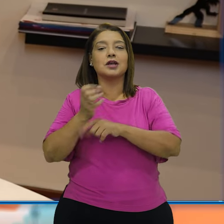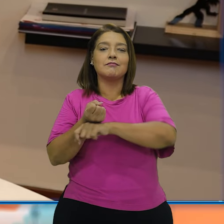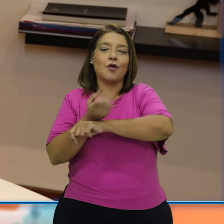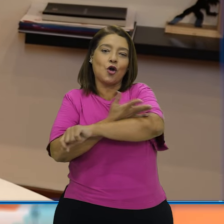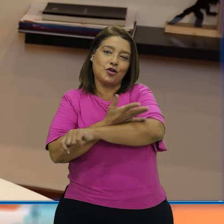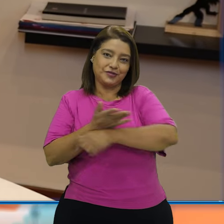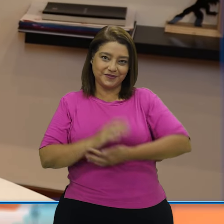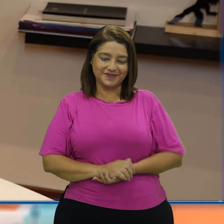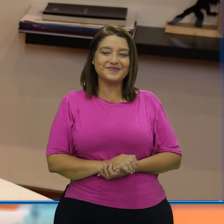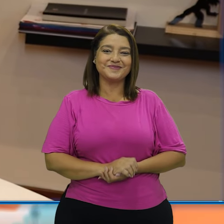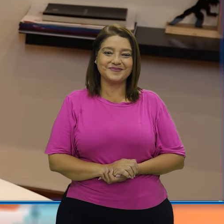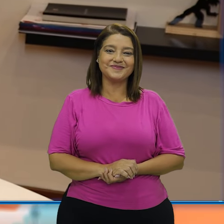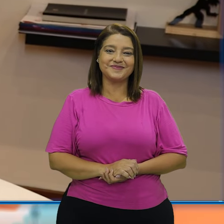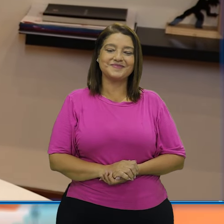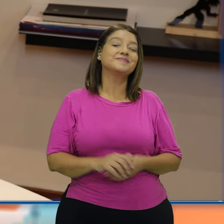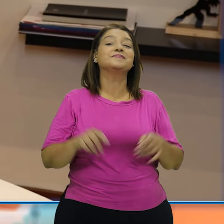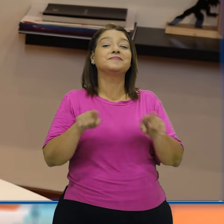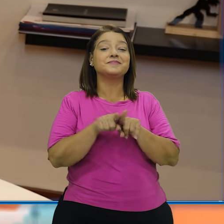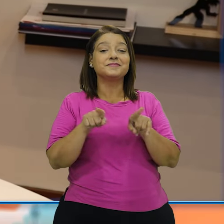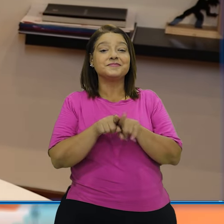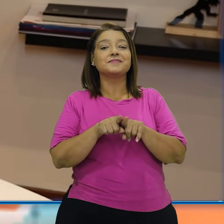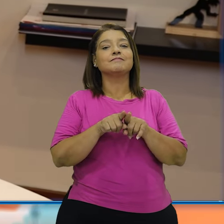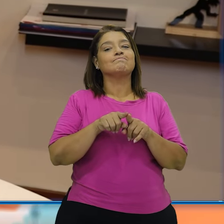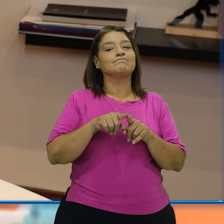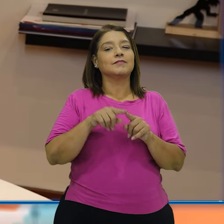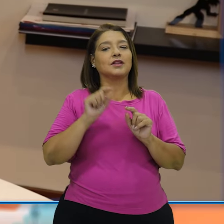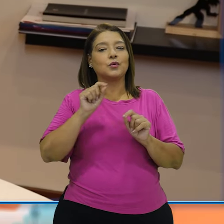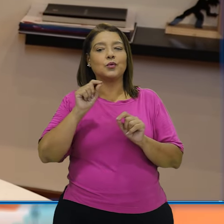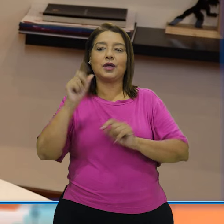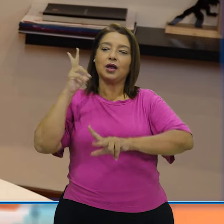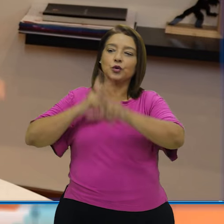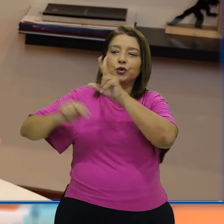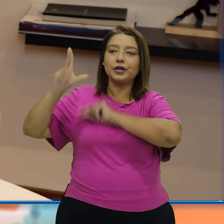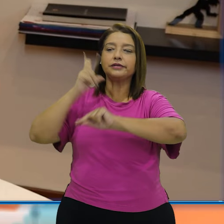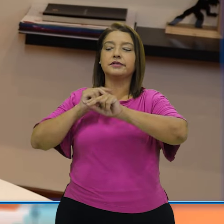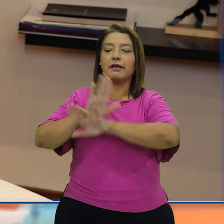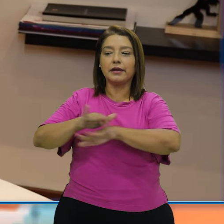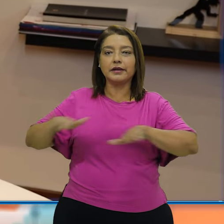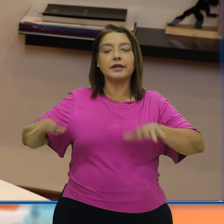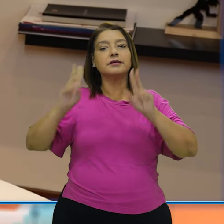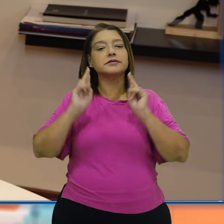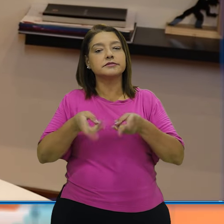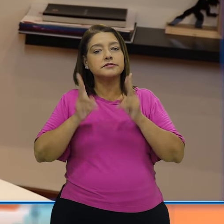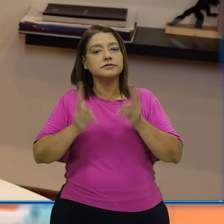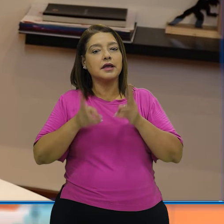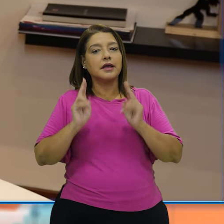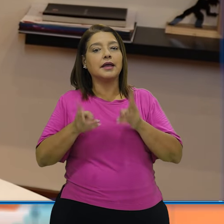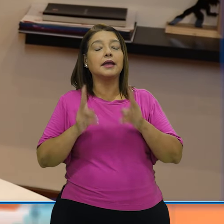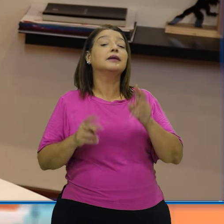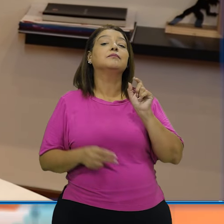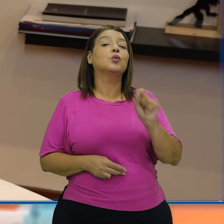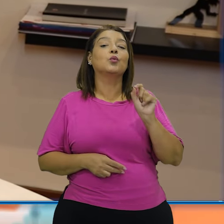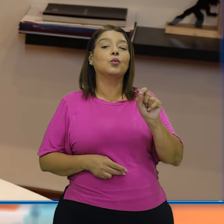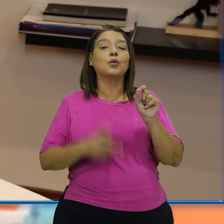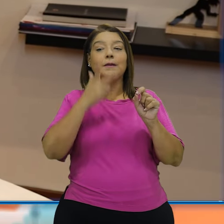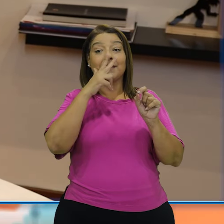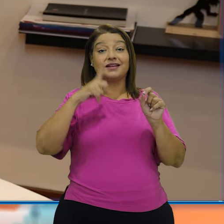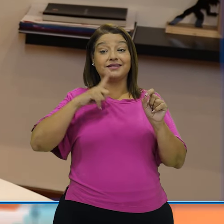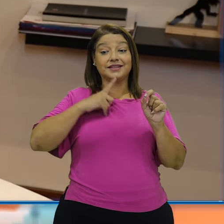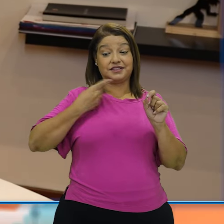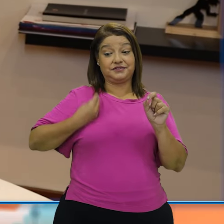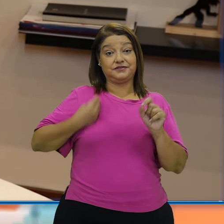necessidades emocionais da criança. As figuras de apego e de vínculo seguro dos adolescentes e das crianças, simplesmente por